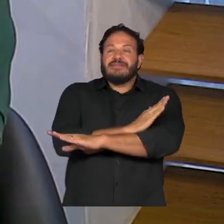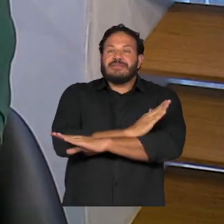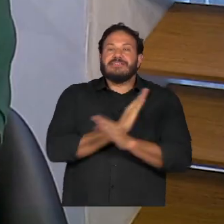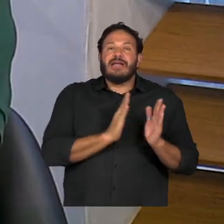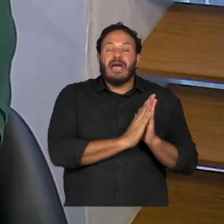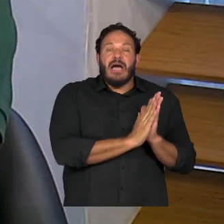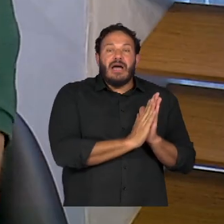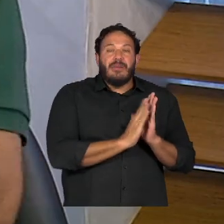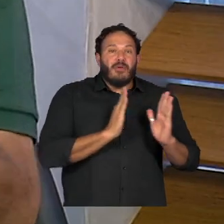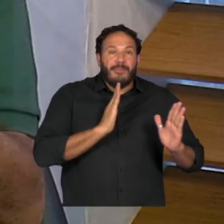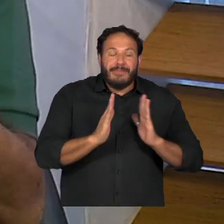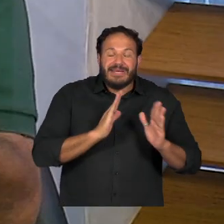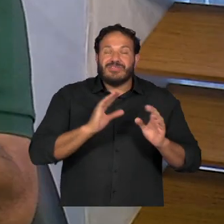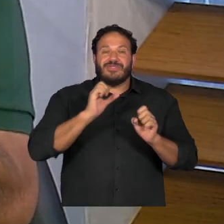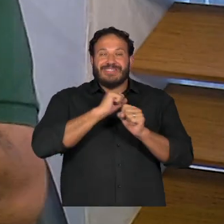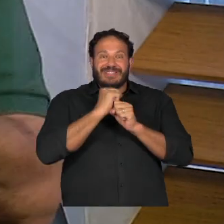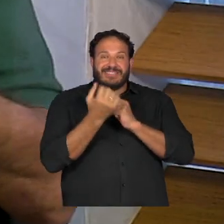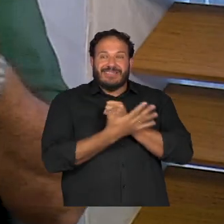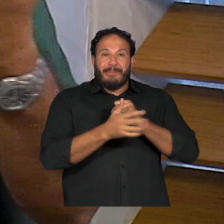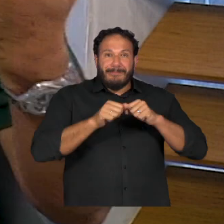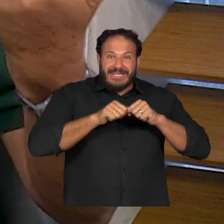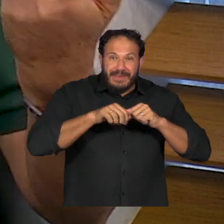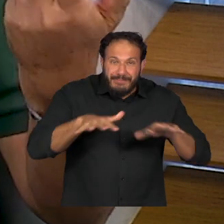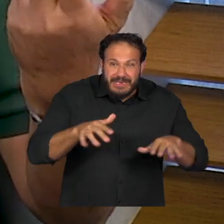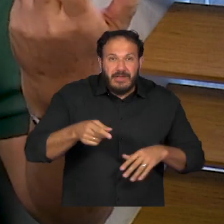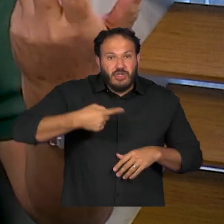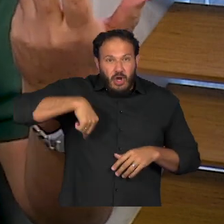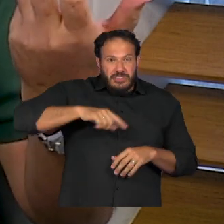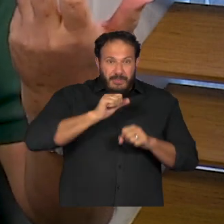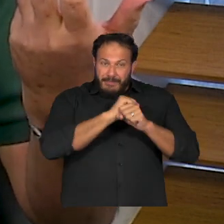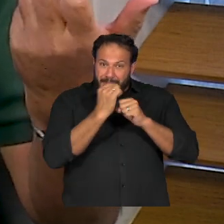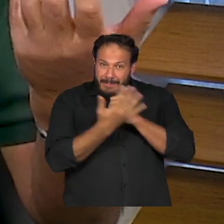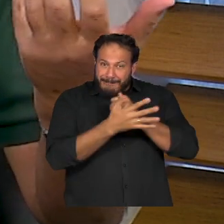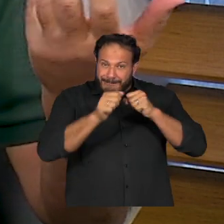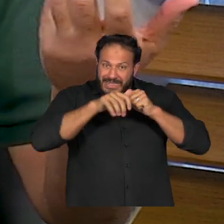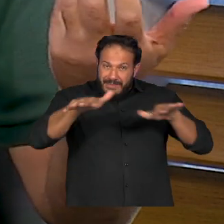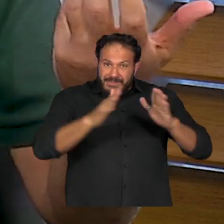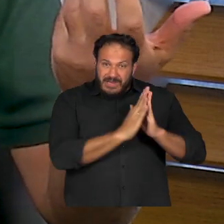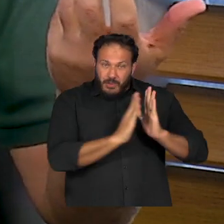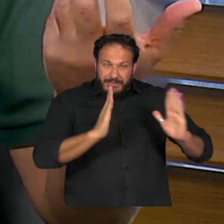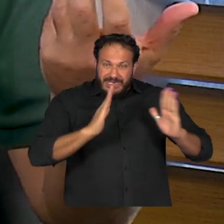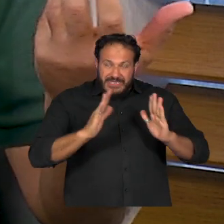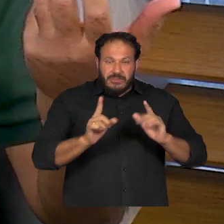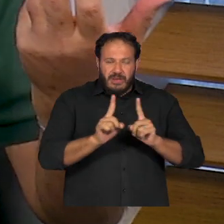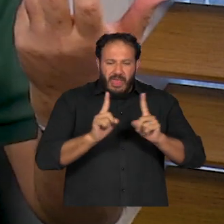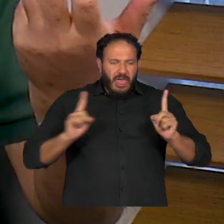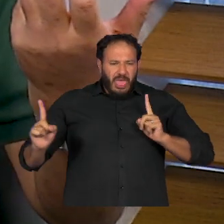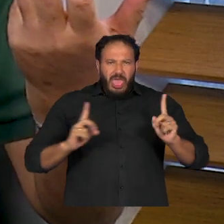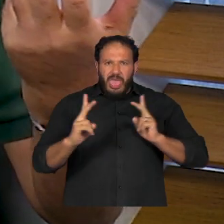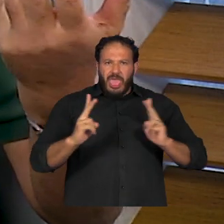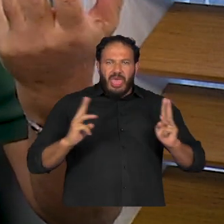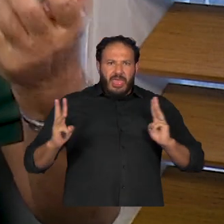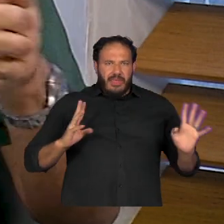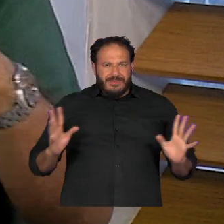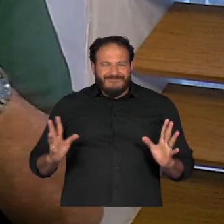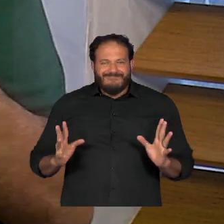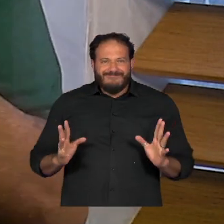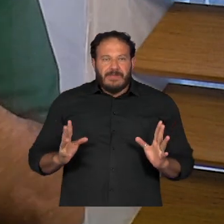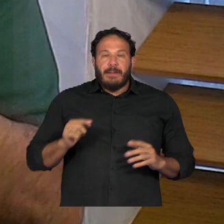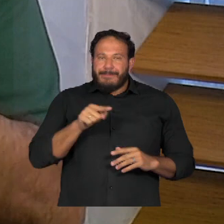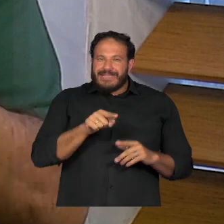pandemia quando nós tivemos que nos separar os nossos meninos e meninas né E então nós